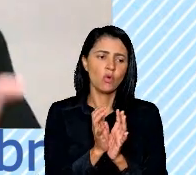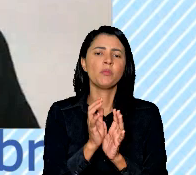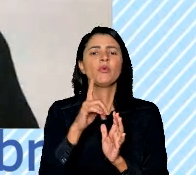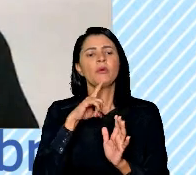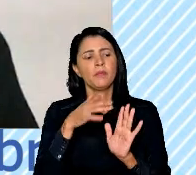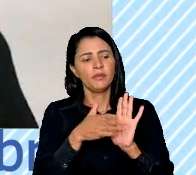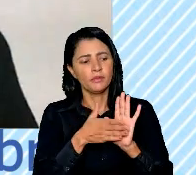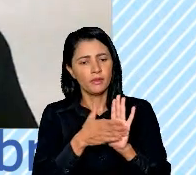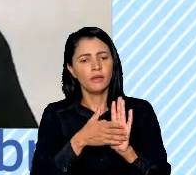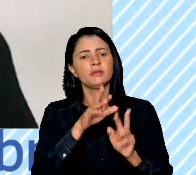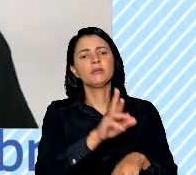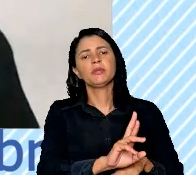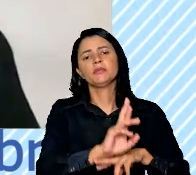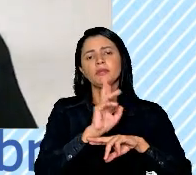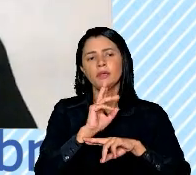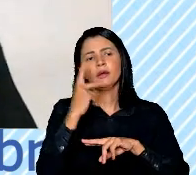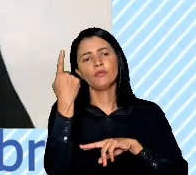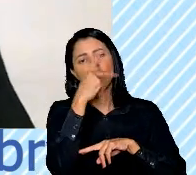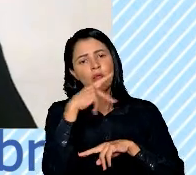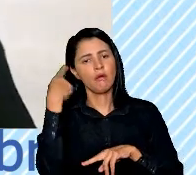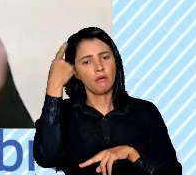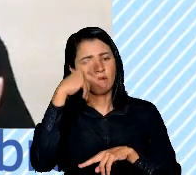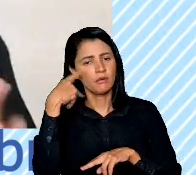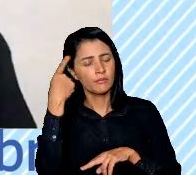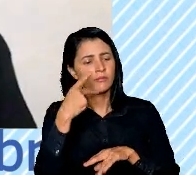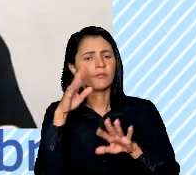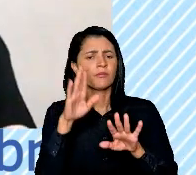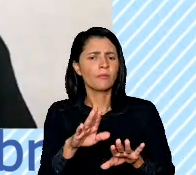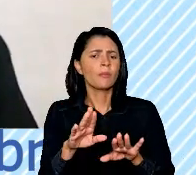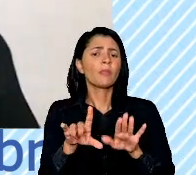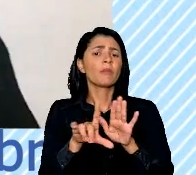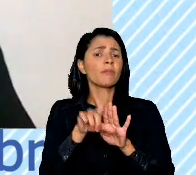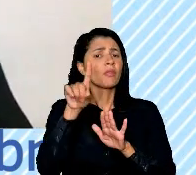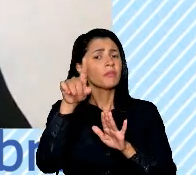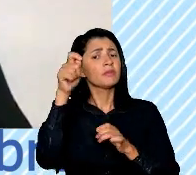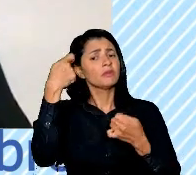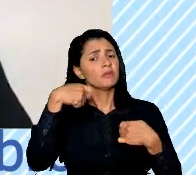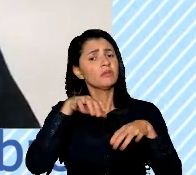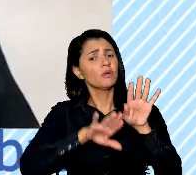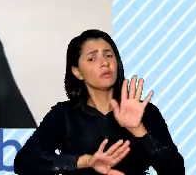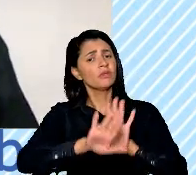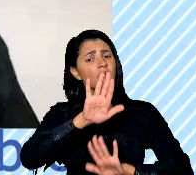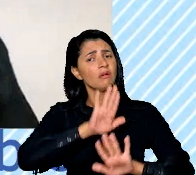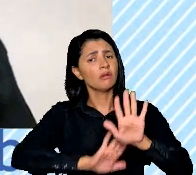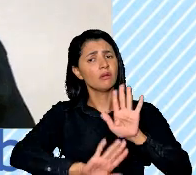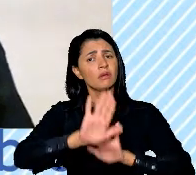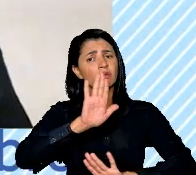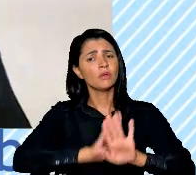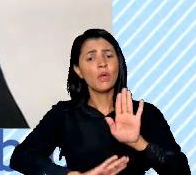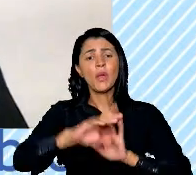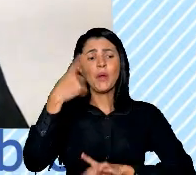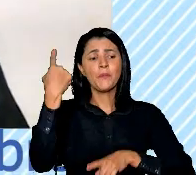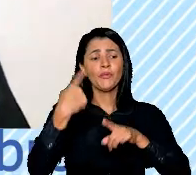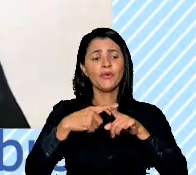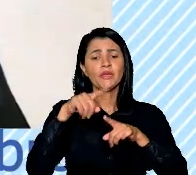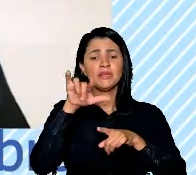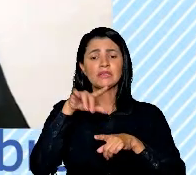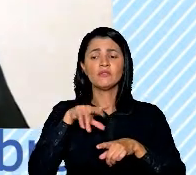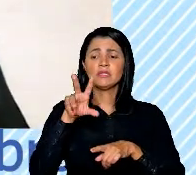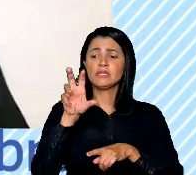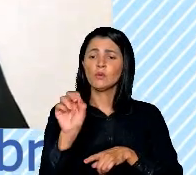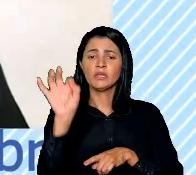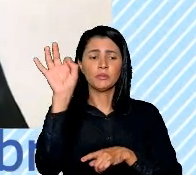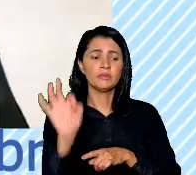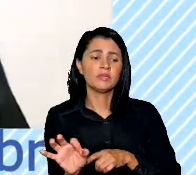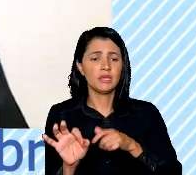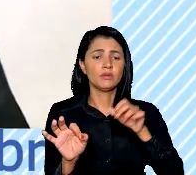ser representados no parlamento. A lei tem que tomar muito cuidado com isso. Porque se eu tiver 50% de